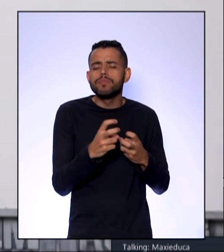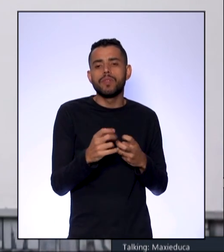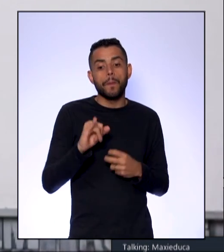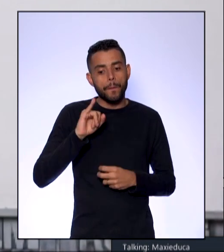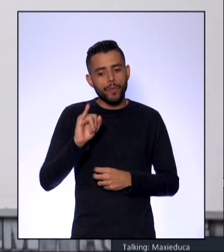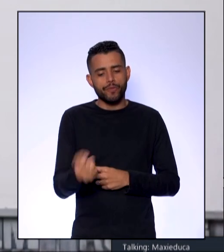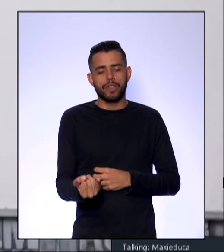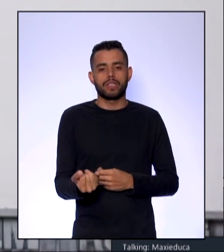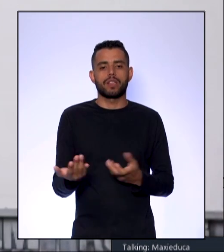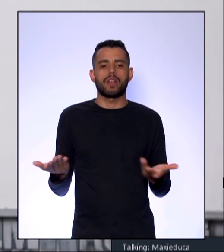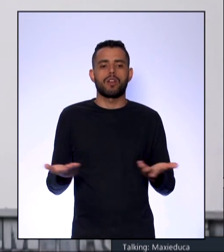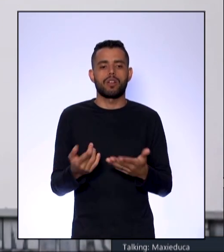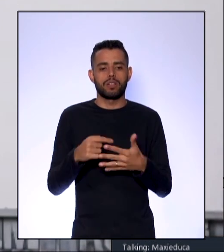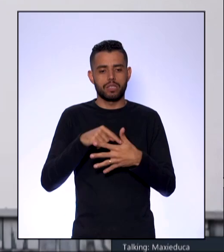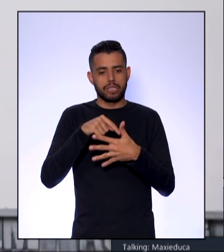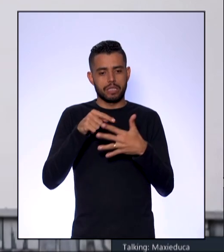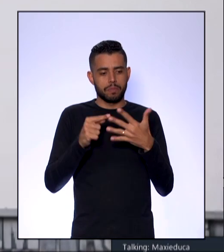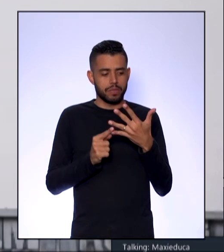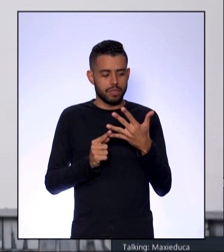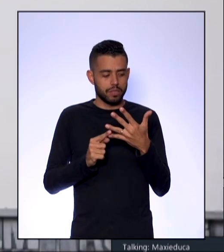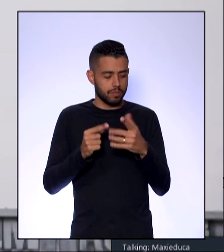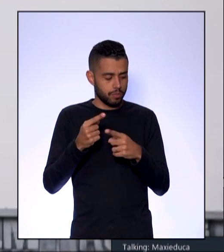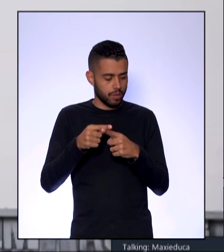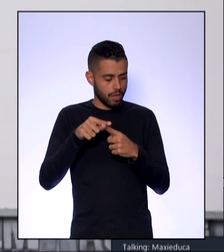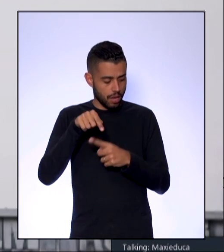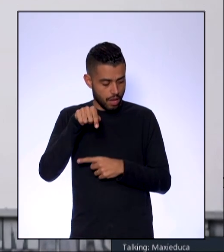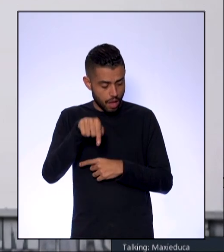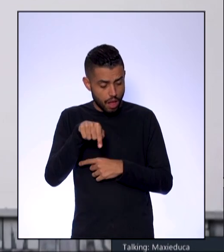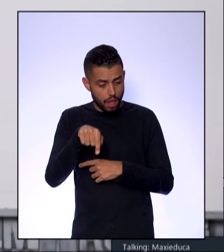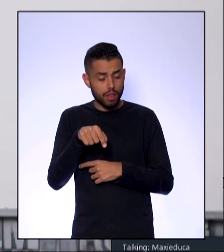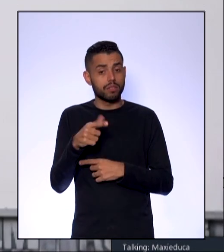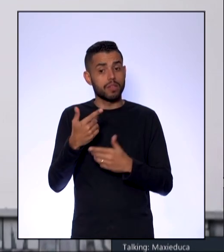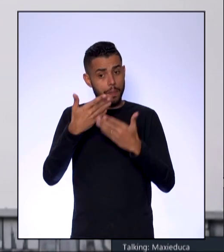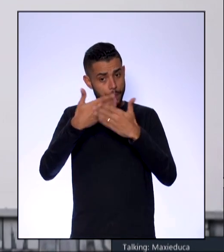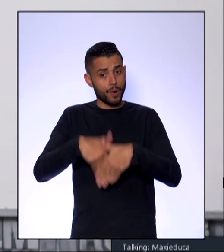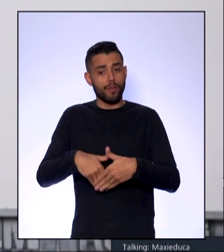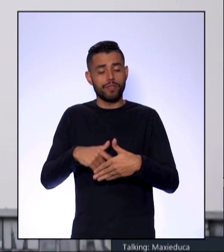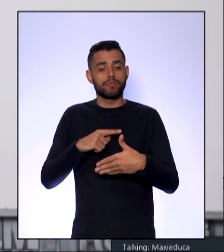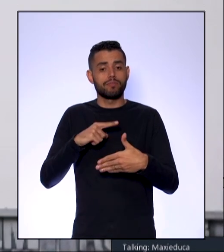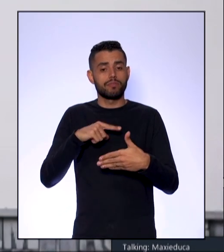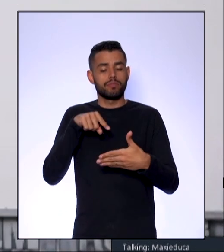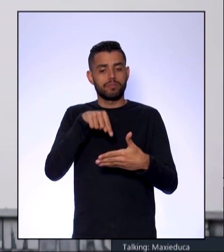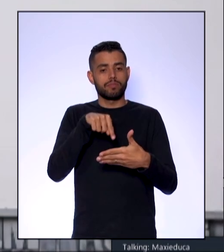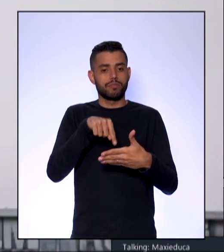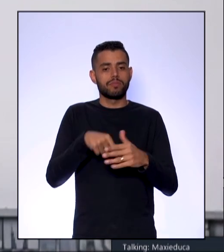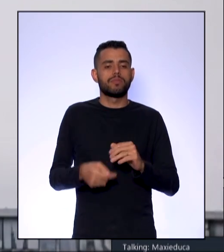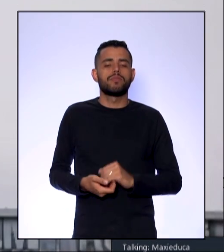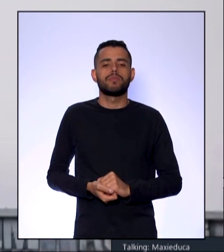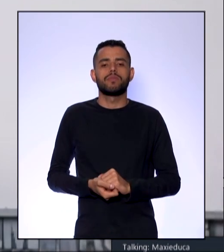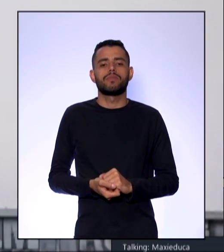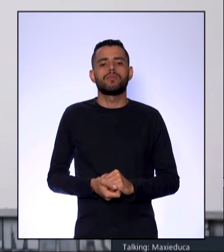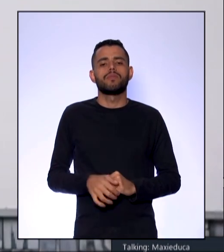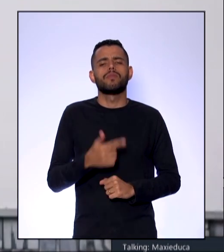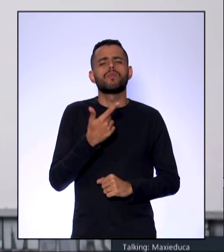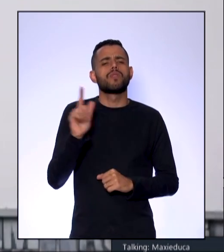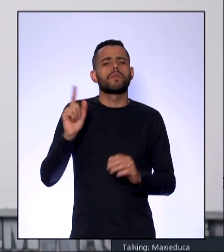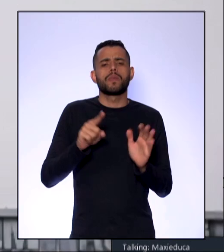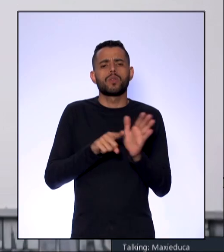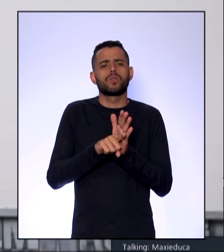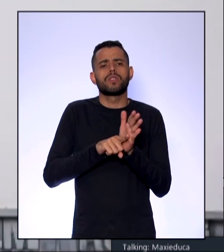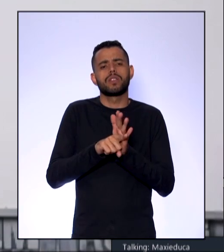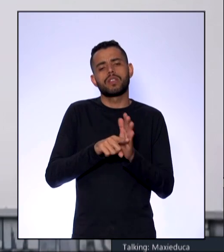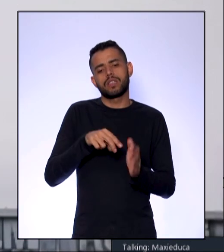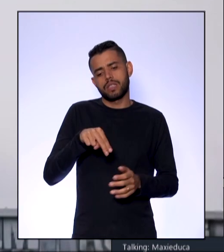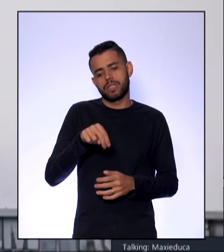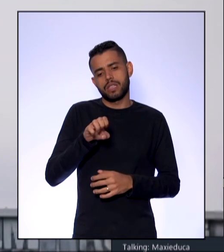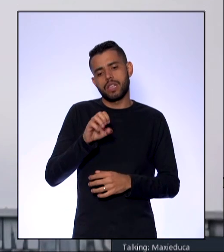aí esta disciplina, porque ela vai aparecer nas provas, tá? Uma outra pergunta, o que é o Neolítico? O Neolítico é